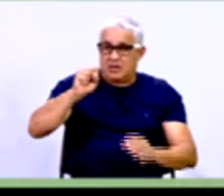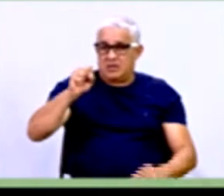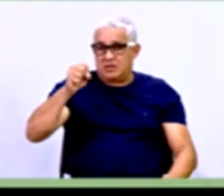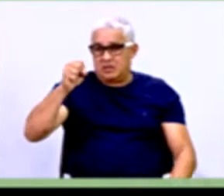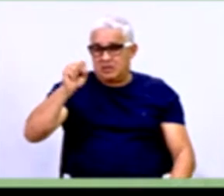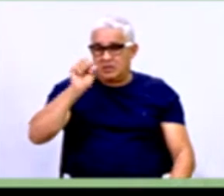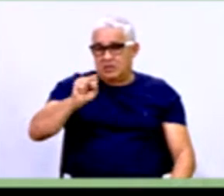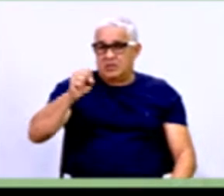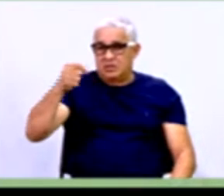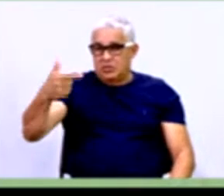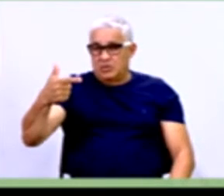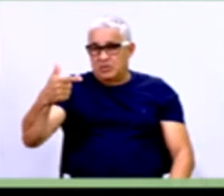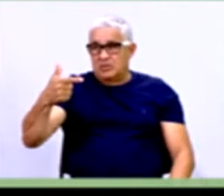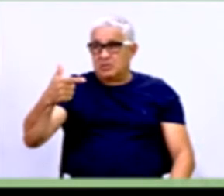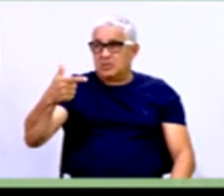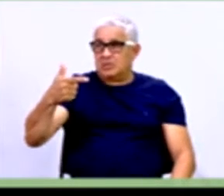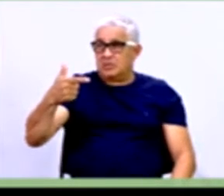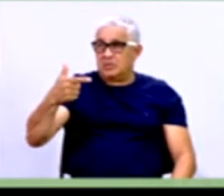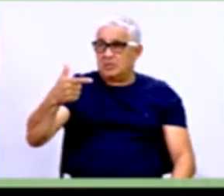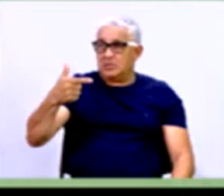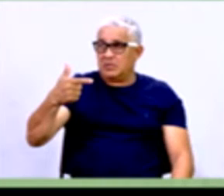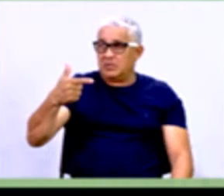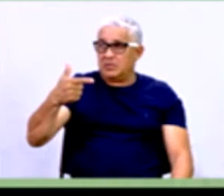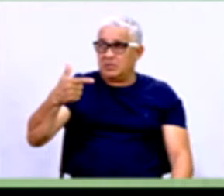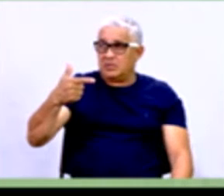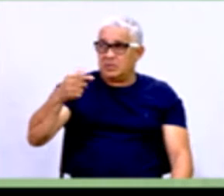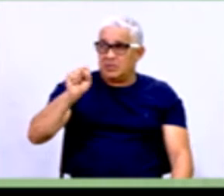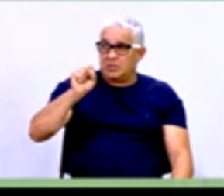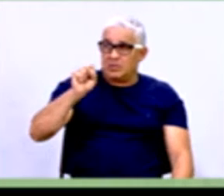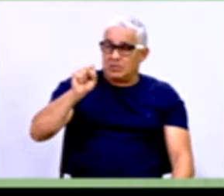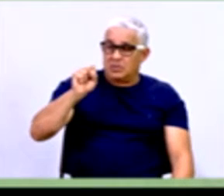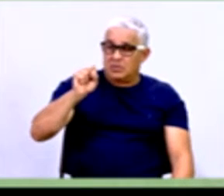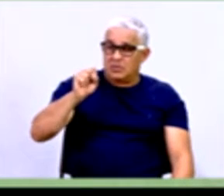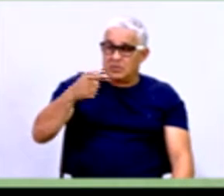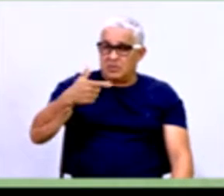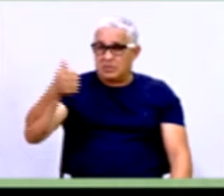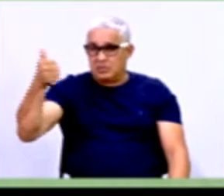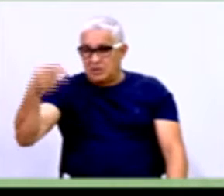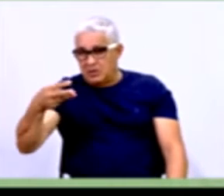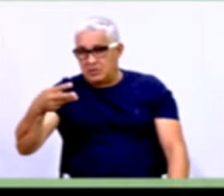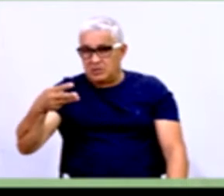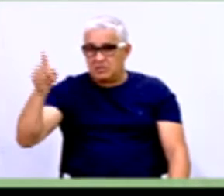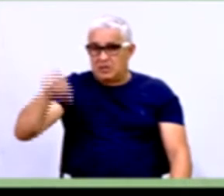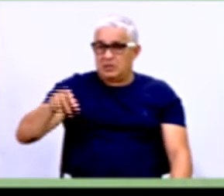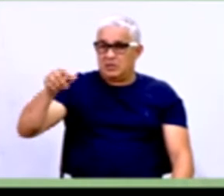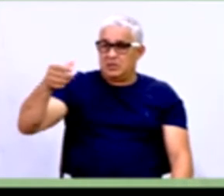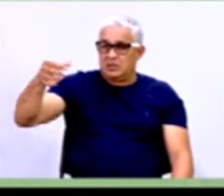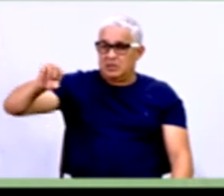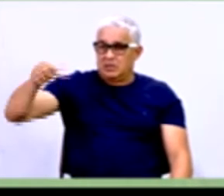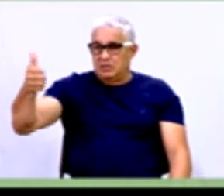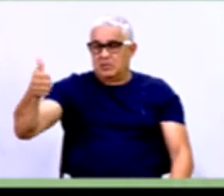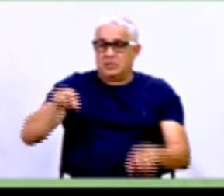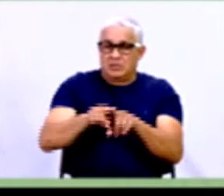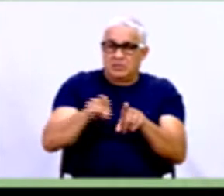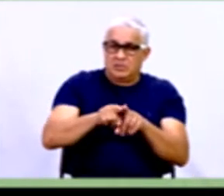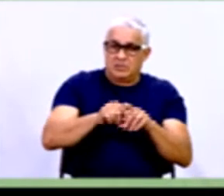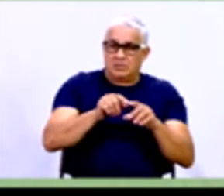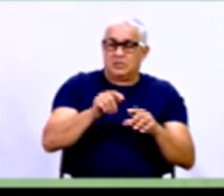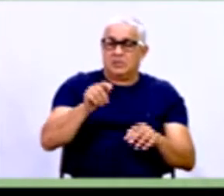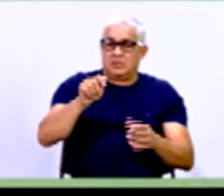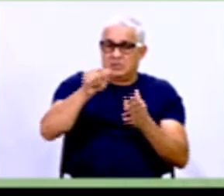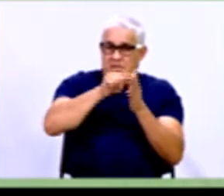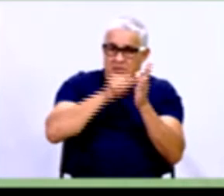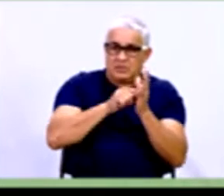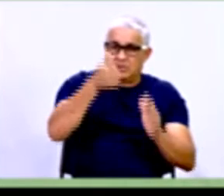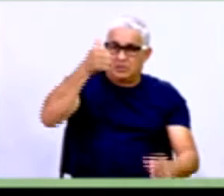8213. Inclusive, digo para vocês, analisa, dá uma estudada nessa lei e, principalmente, os artigos do 19 ao 23. Tem umas